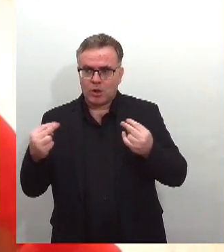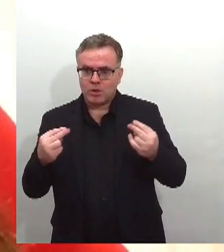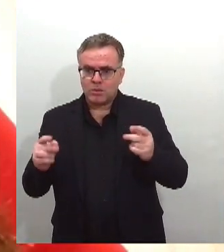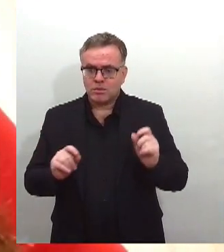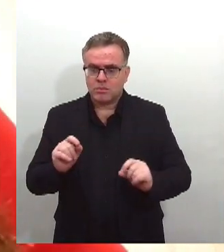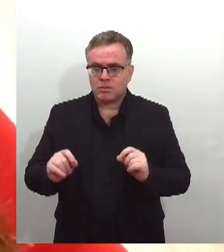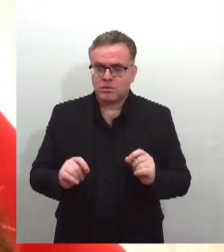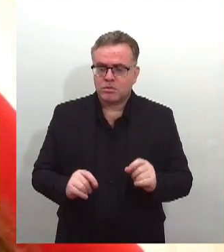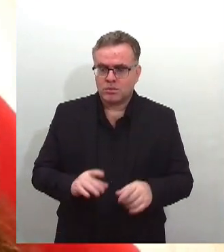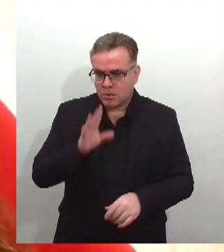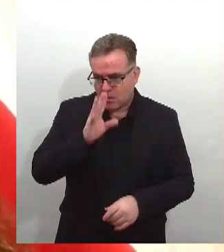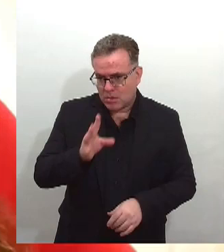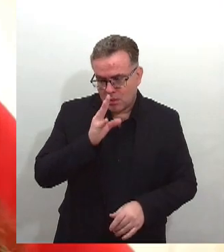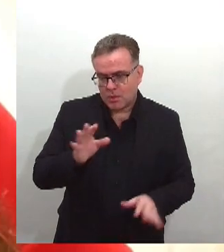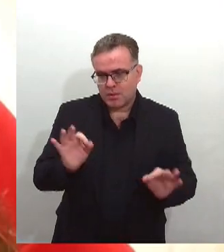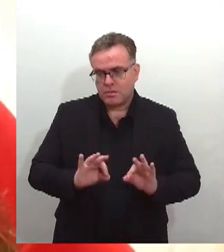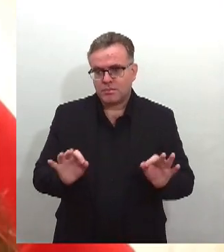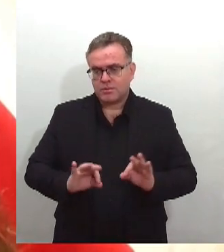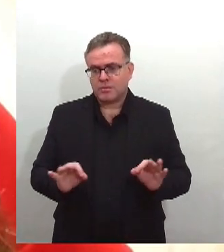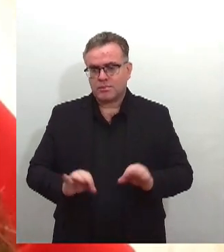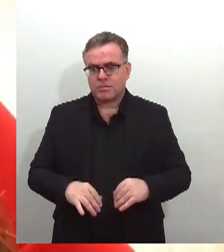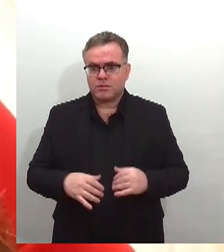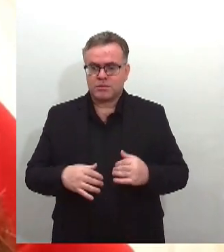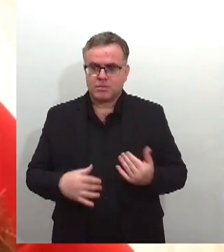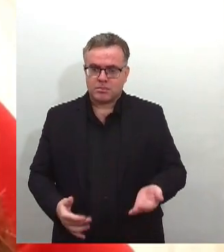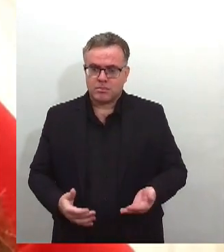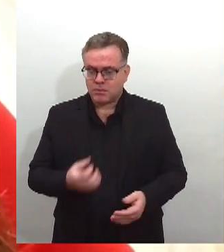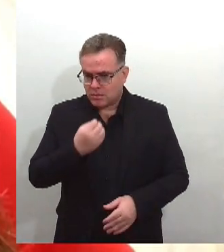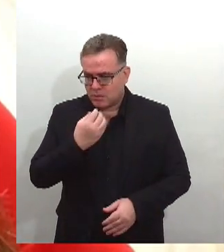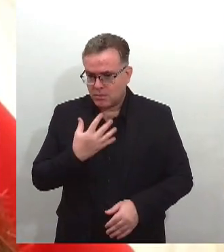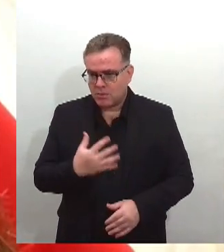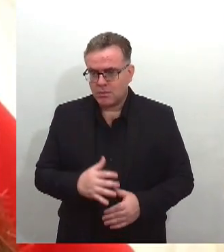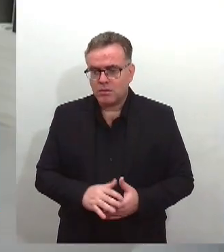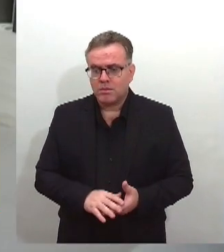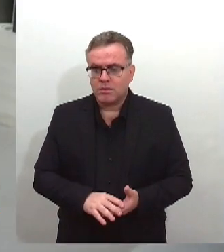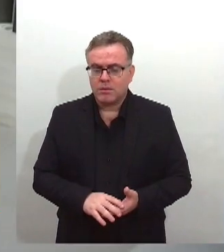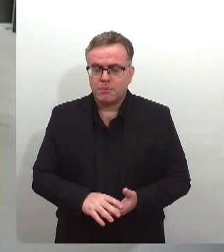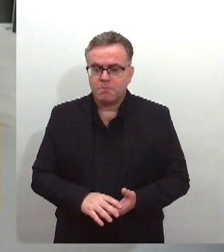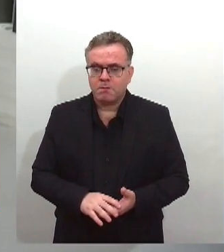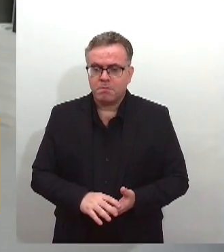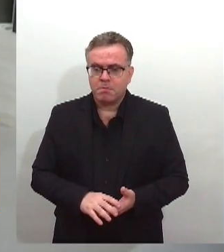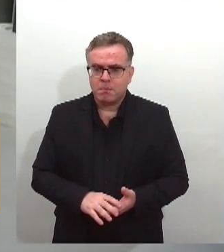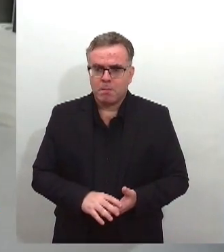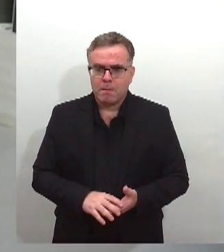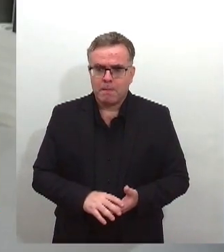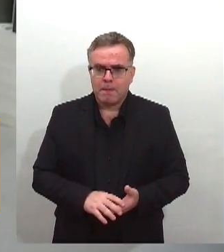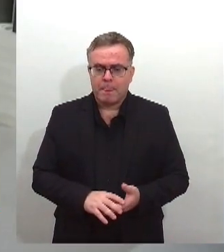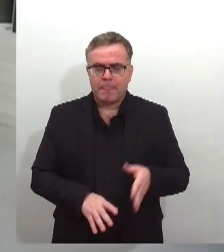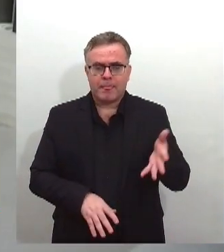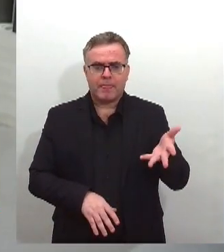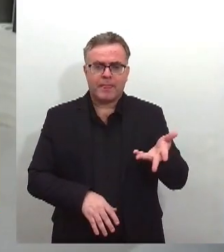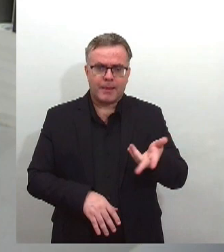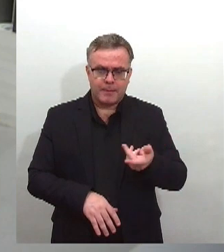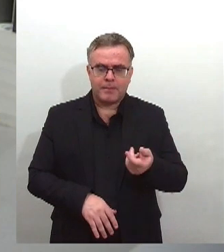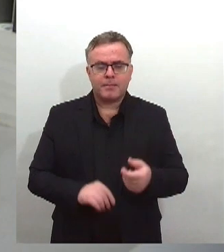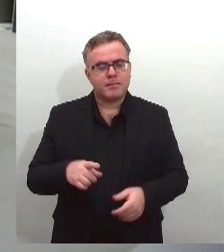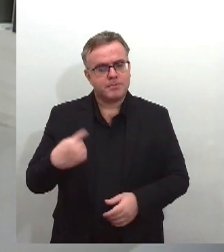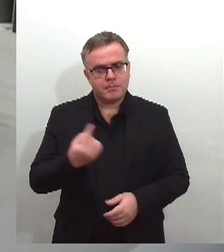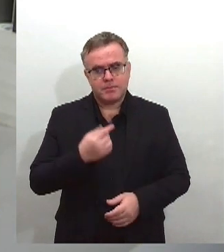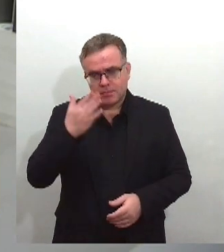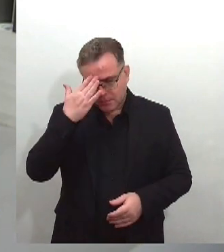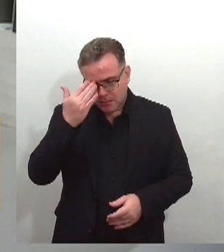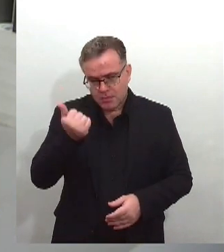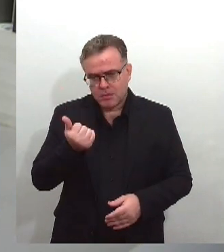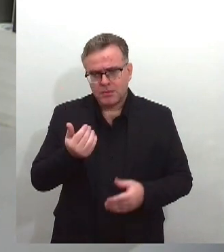viu. Então essa é a grande vantagem do CREAS. E isso é maravilhoso, né? Porque a gente sabe o quanto que